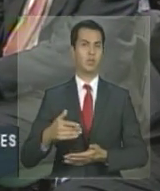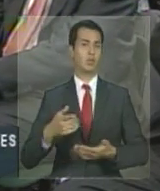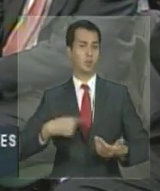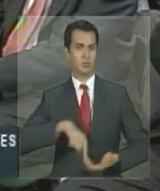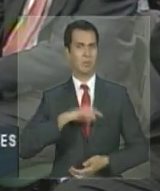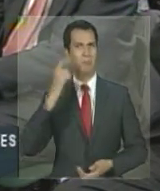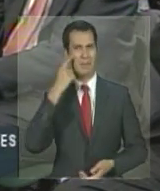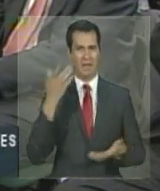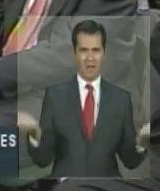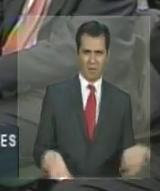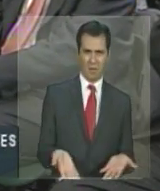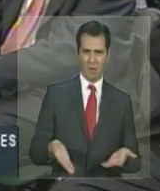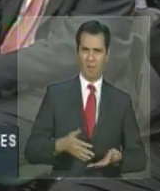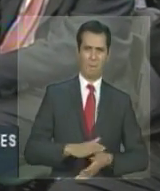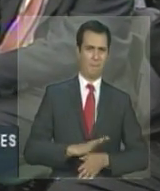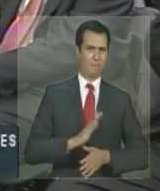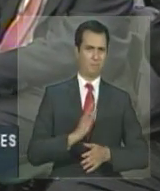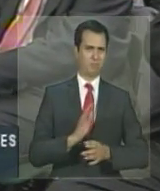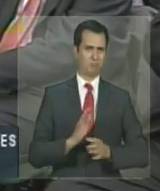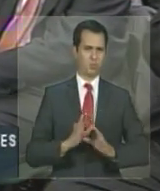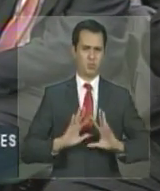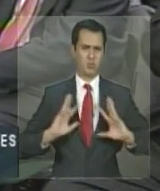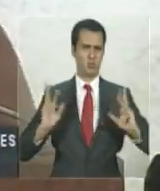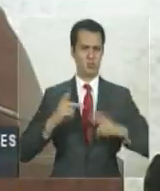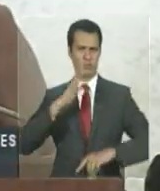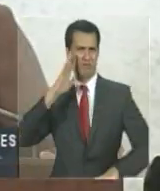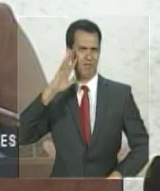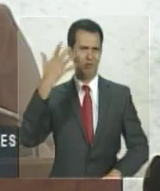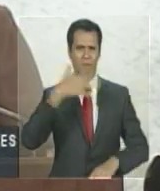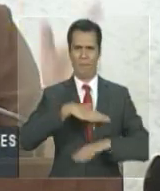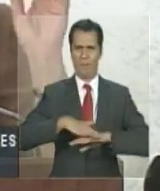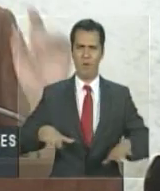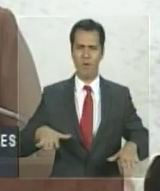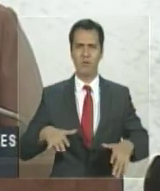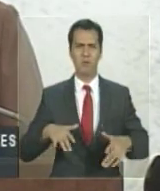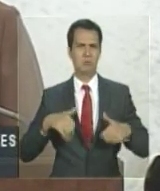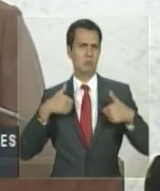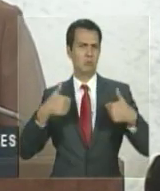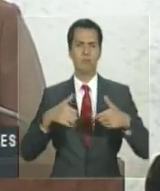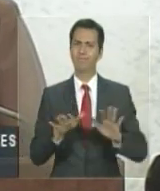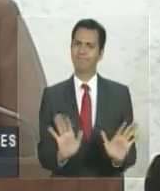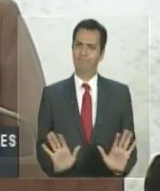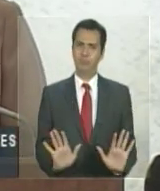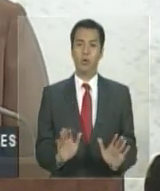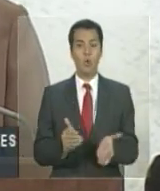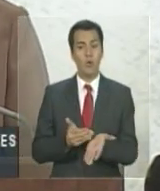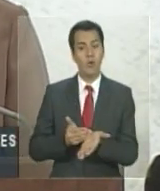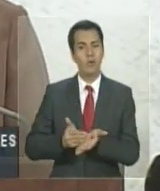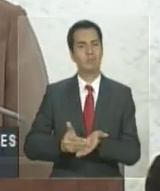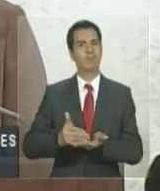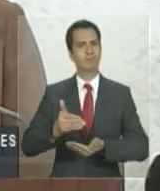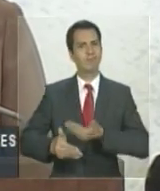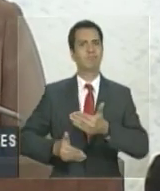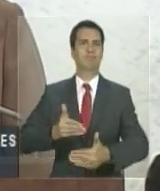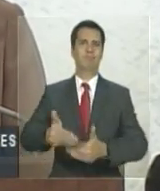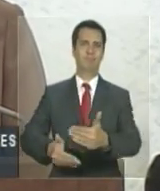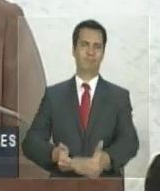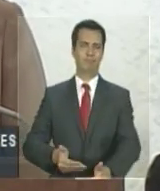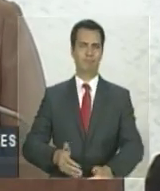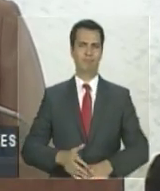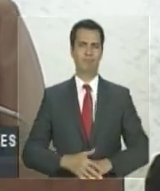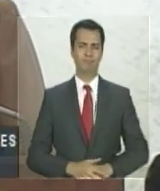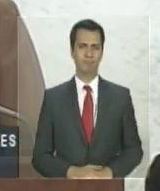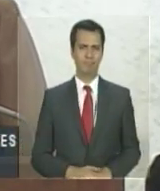estamos esgotando todas as soluções, mas os desafios que o mundo urbano apresenta para